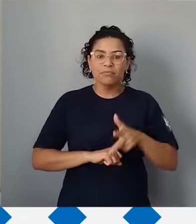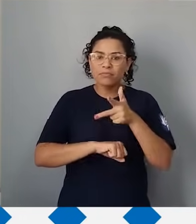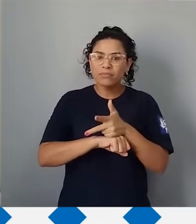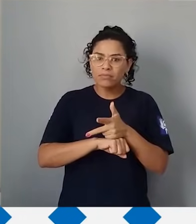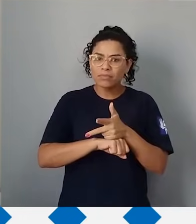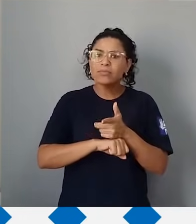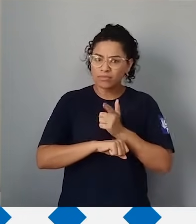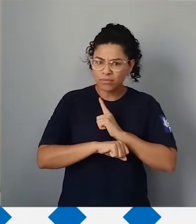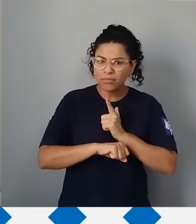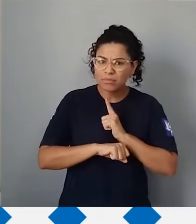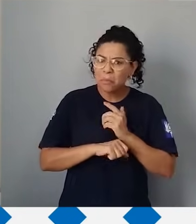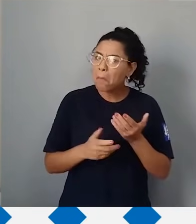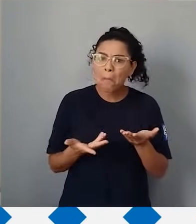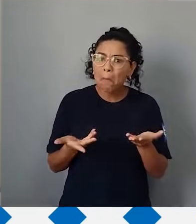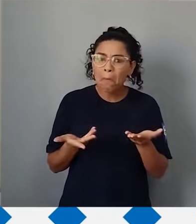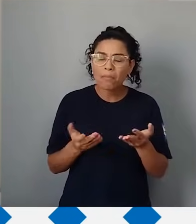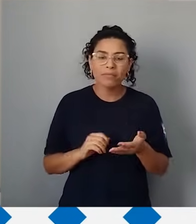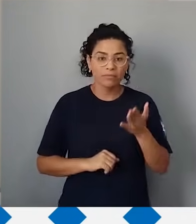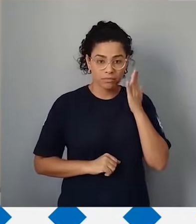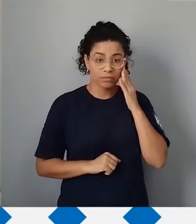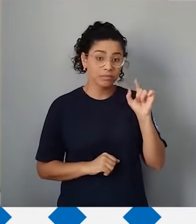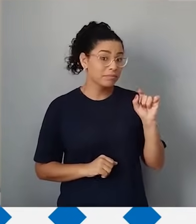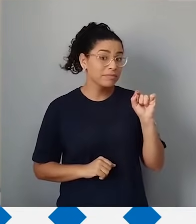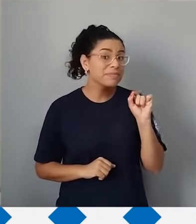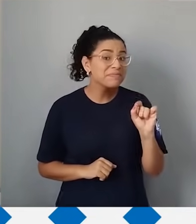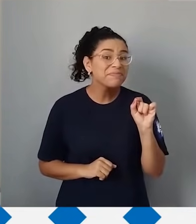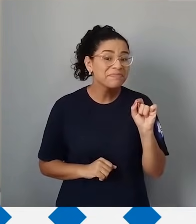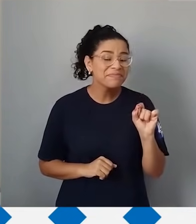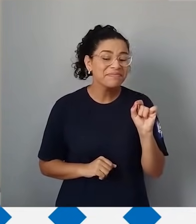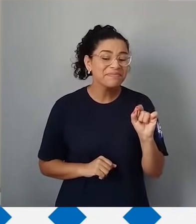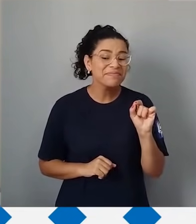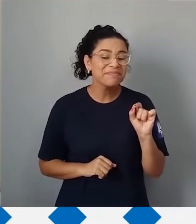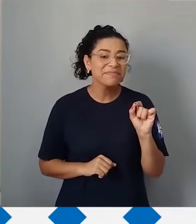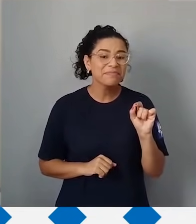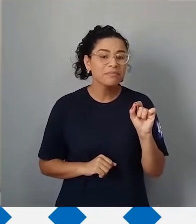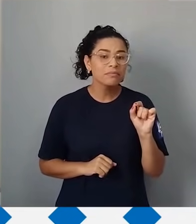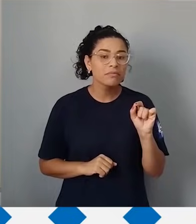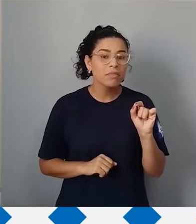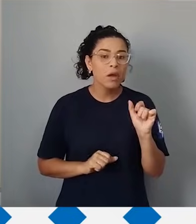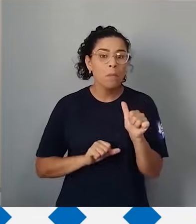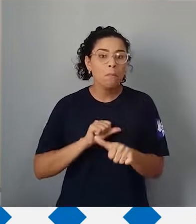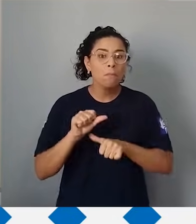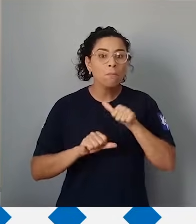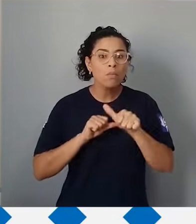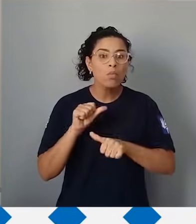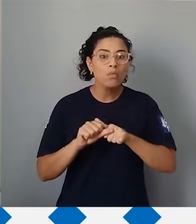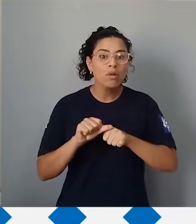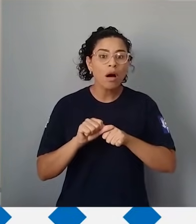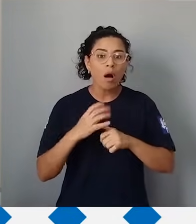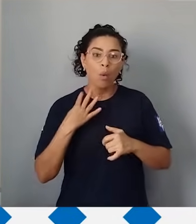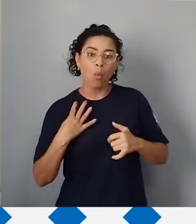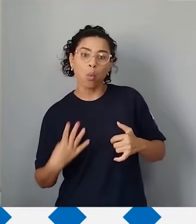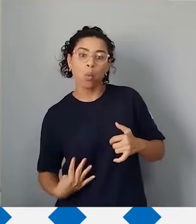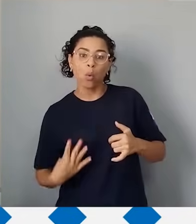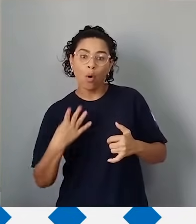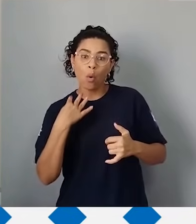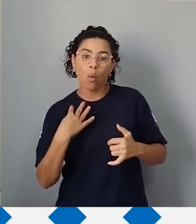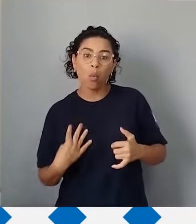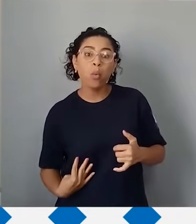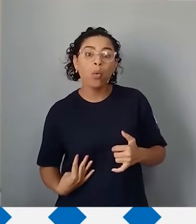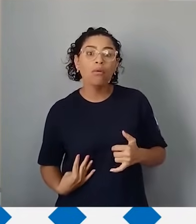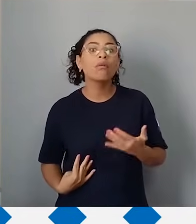tinha. E sabe o que mais? Ele também fica listrado. Isso mesmo, ele